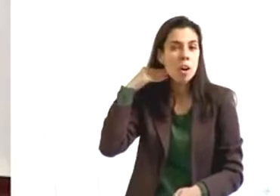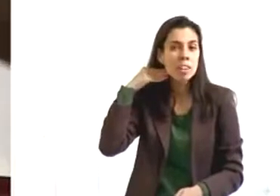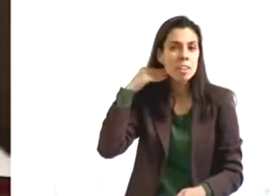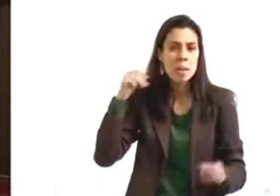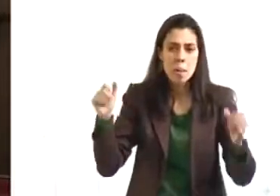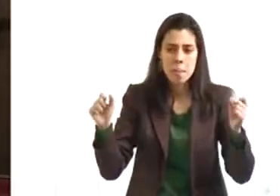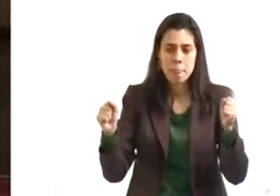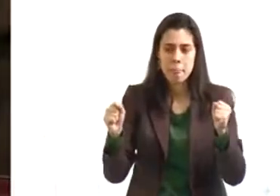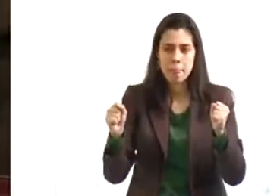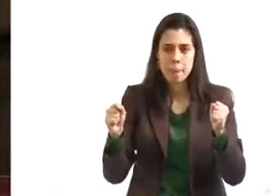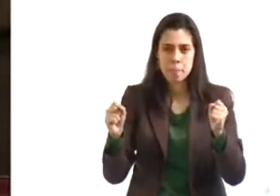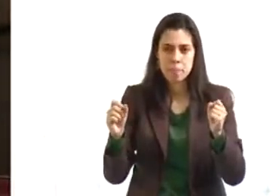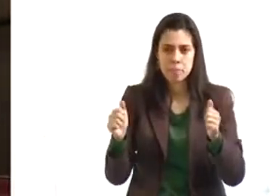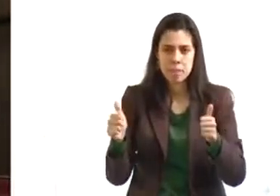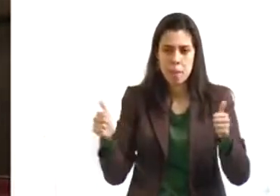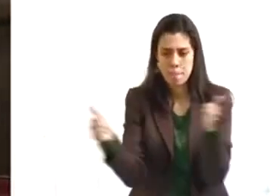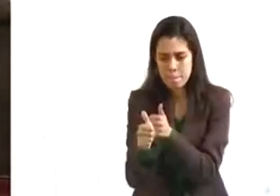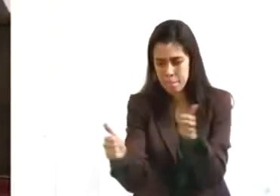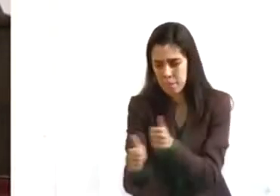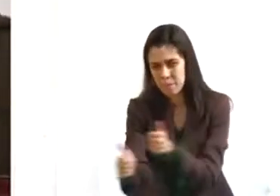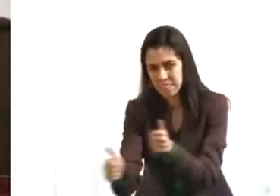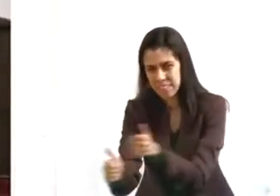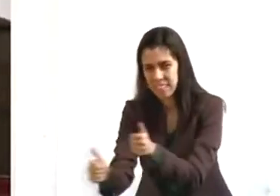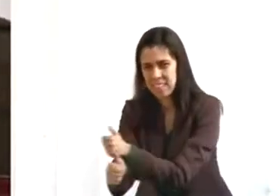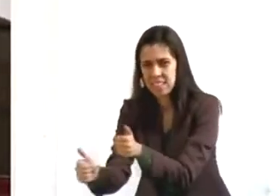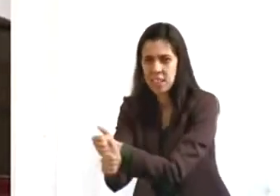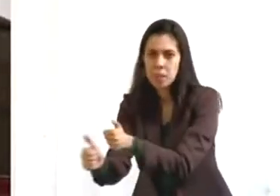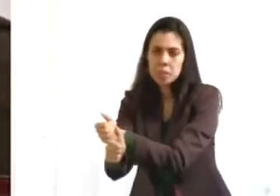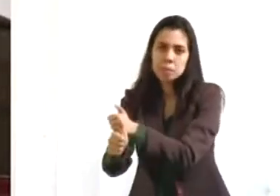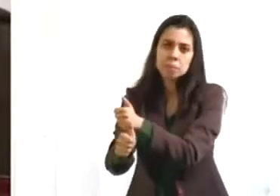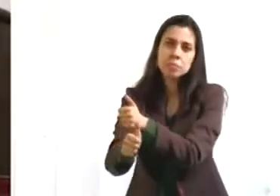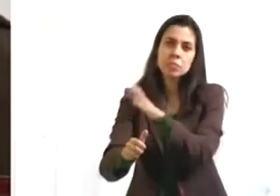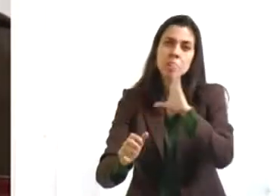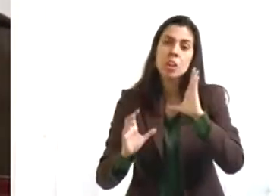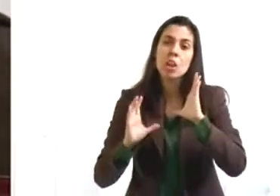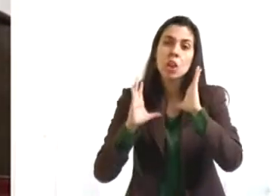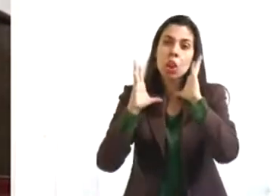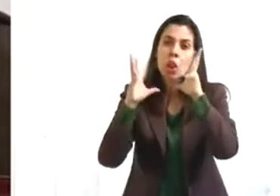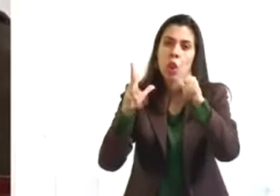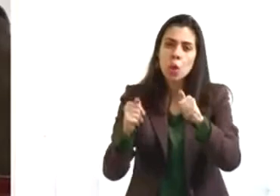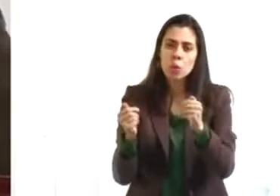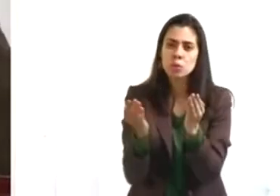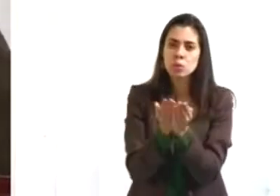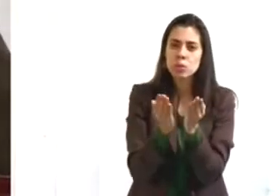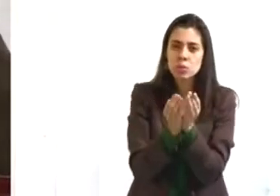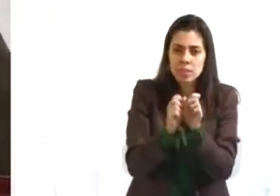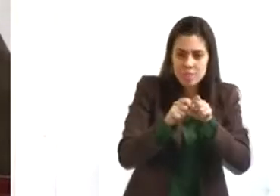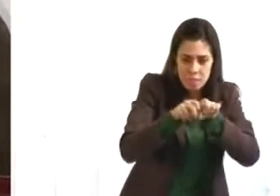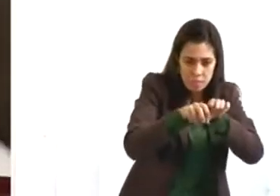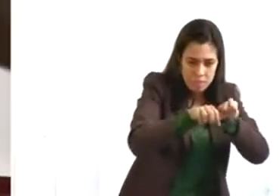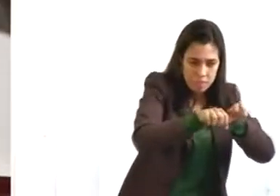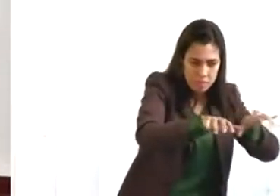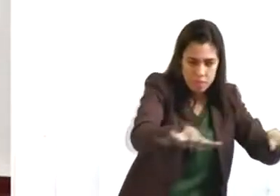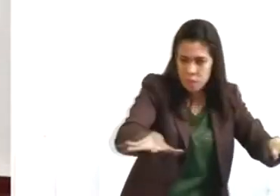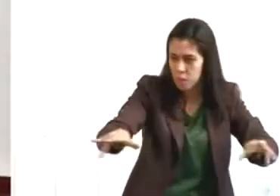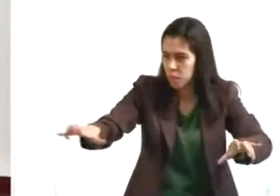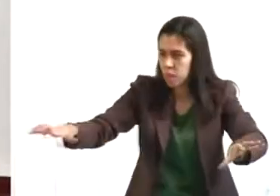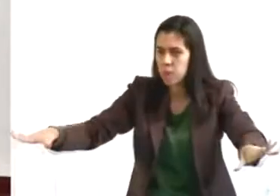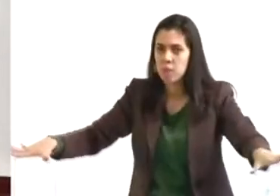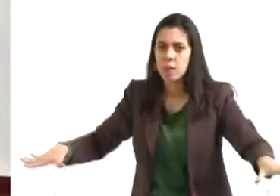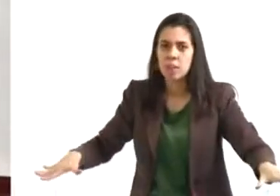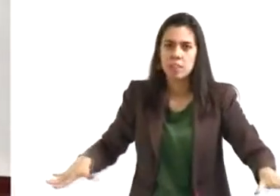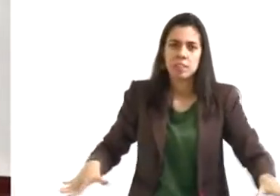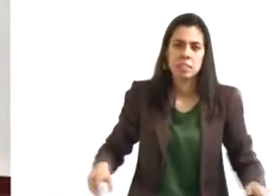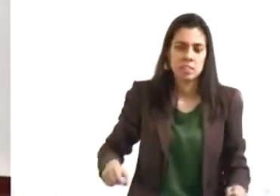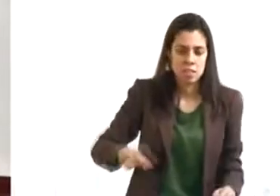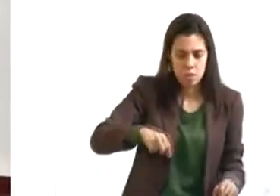os demais são dispersos. E dentre eles está, melhor dizendo, Filipe. E eles agora então vão descendo